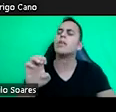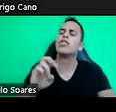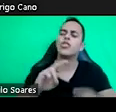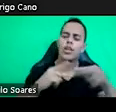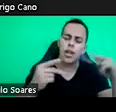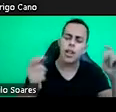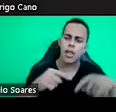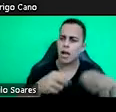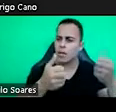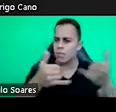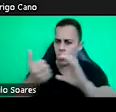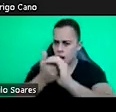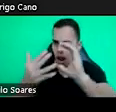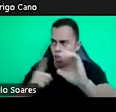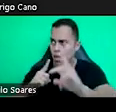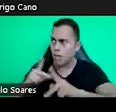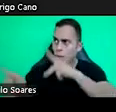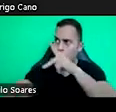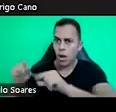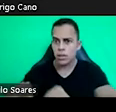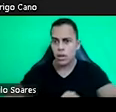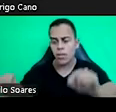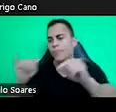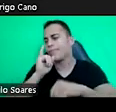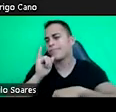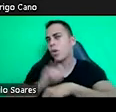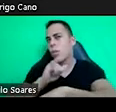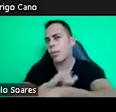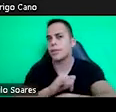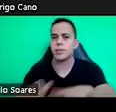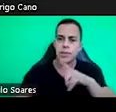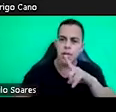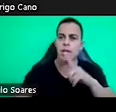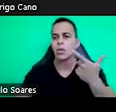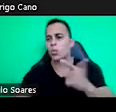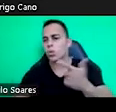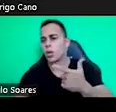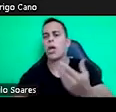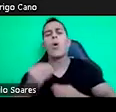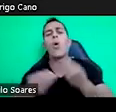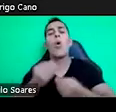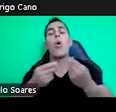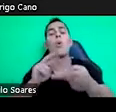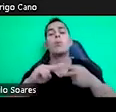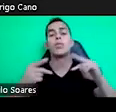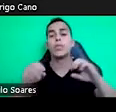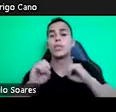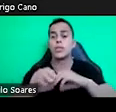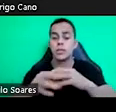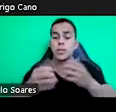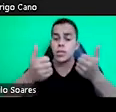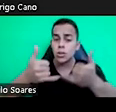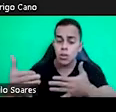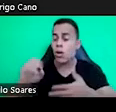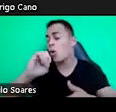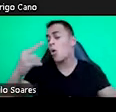na população. Então, quando a gente pensa obesidade, ter ou não ter obesidade, quanto que a genética explica e o quanto que o ambiente explica. E no